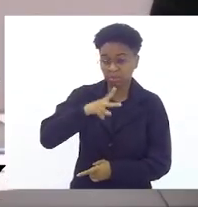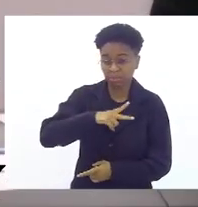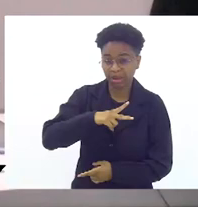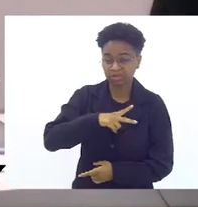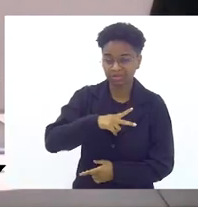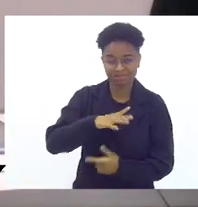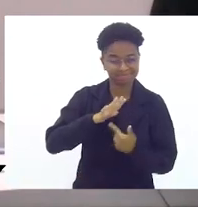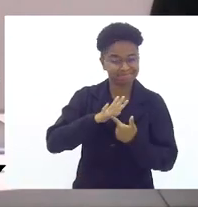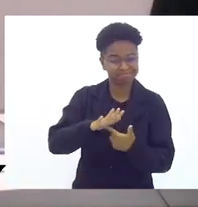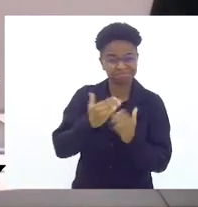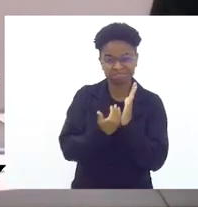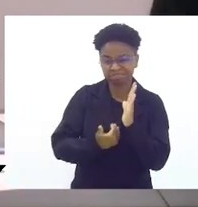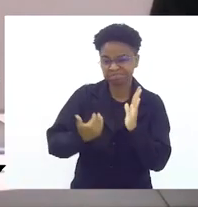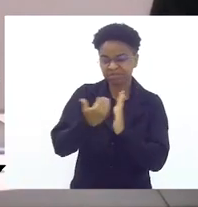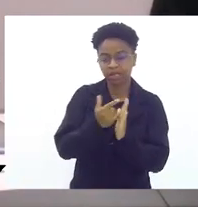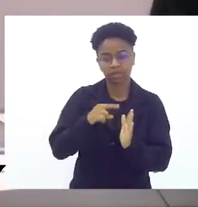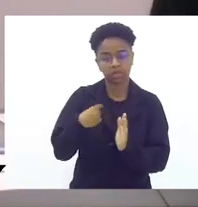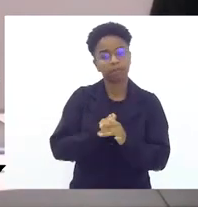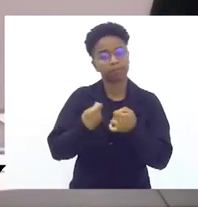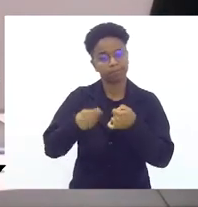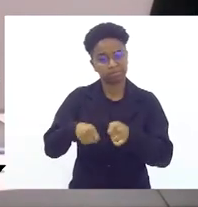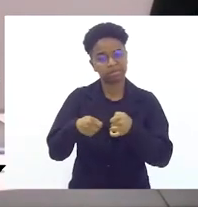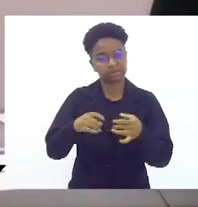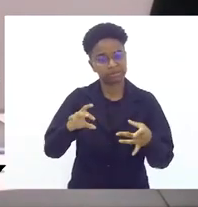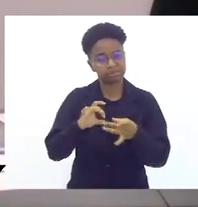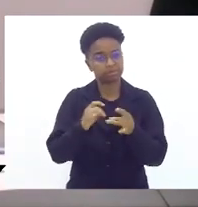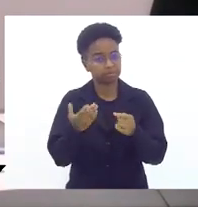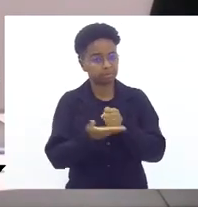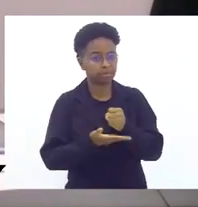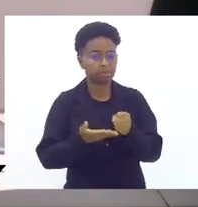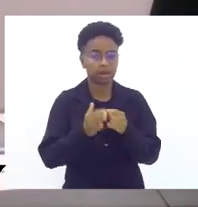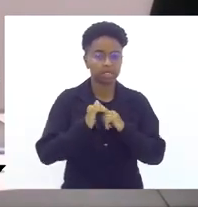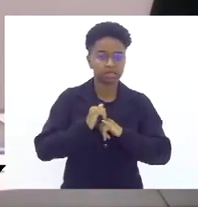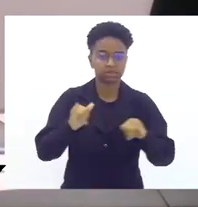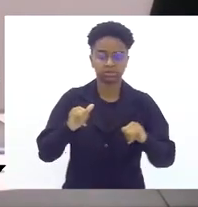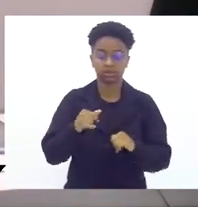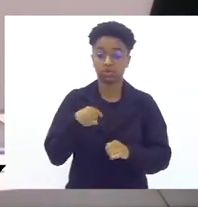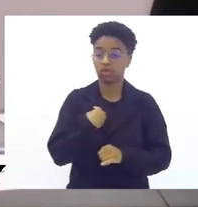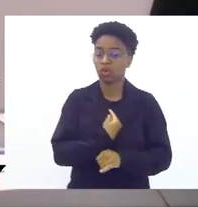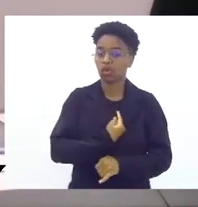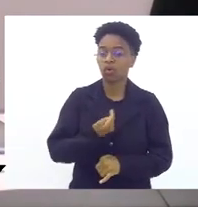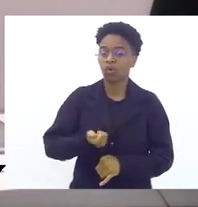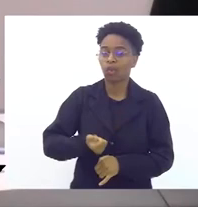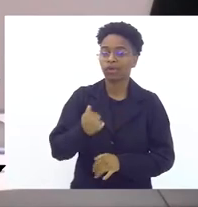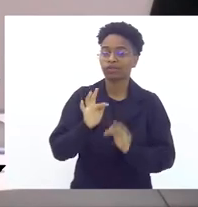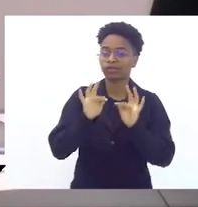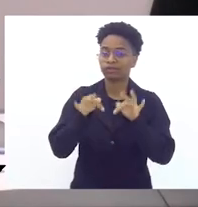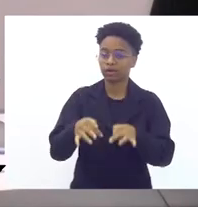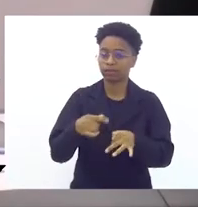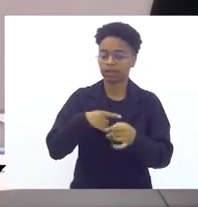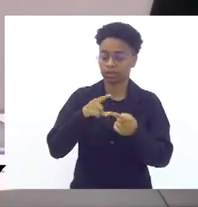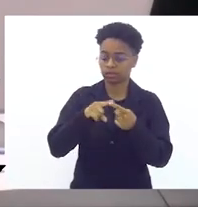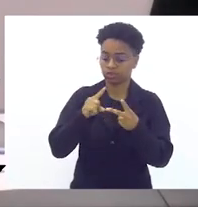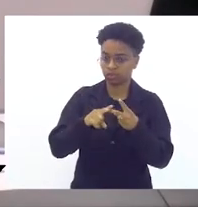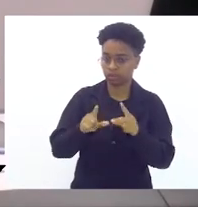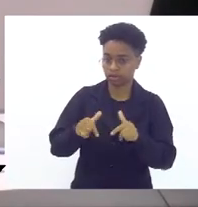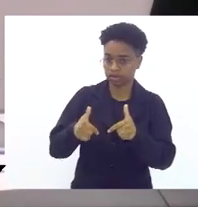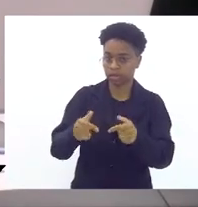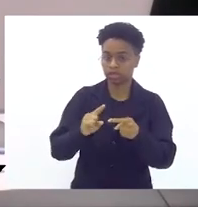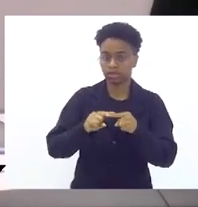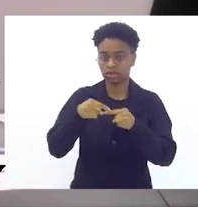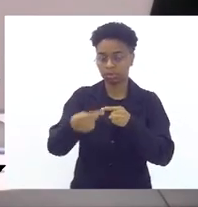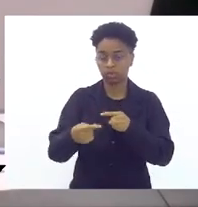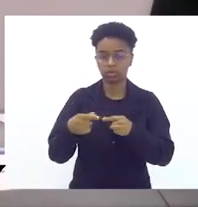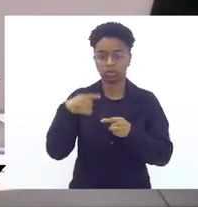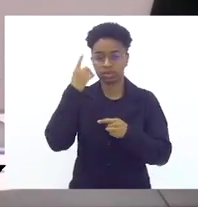é isso que a gente tem que se basear bom estar concluindo aqui a mesa Nós temos duas intervenções depois os dois deputados vão falar